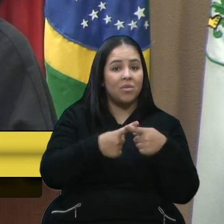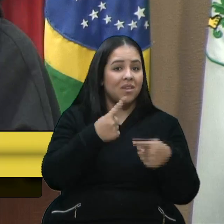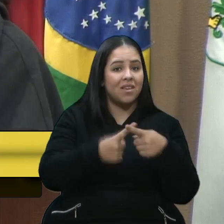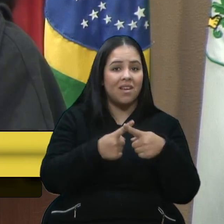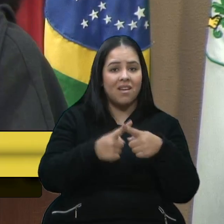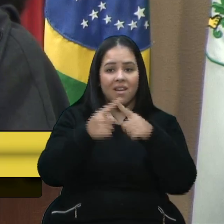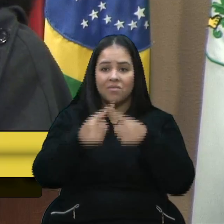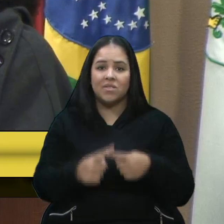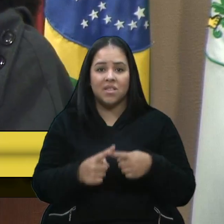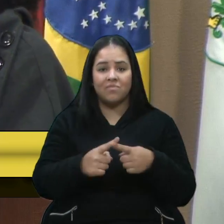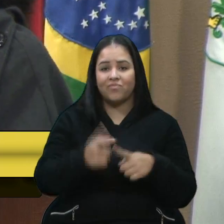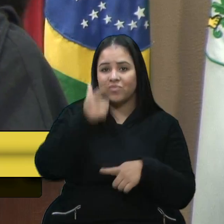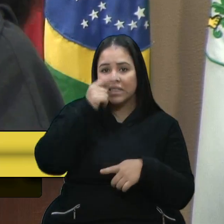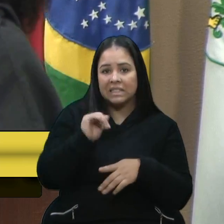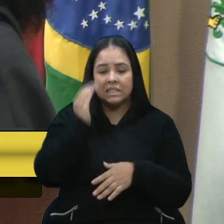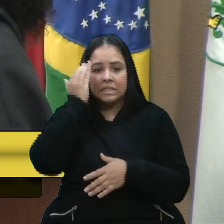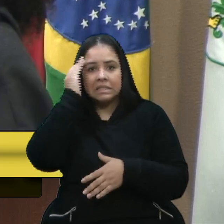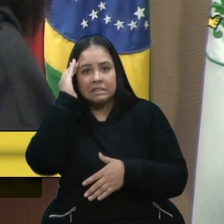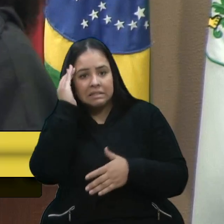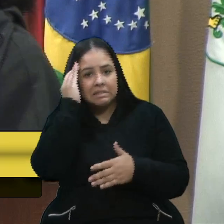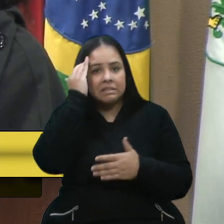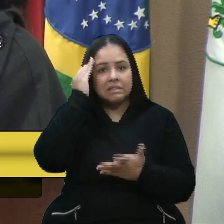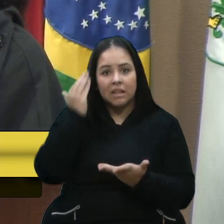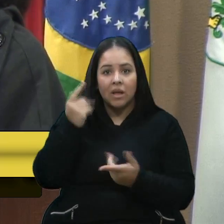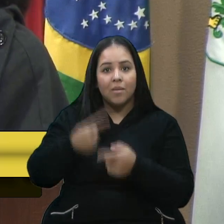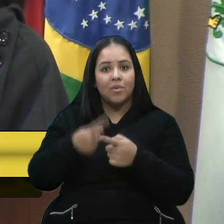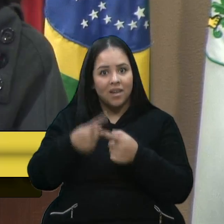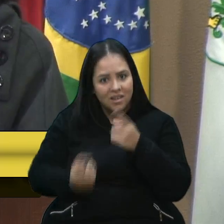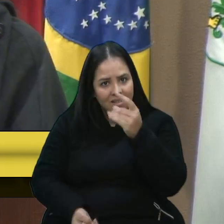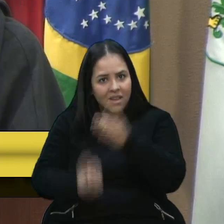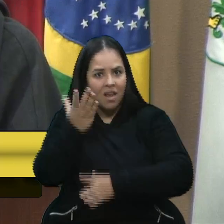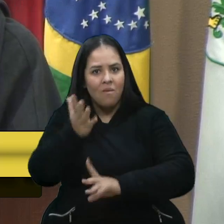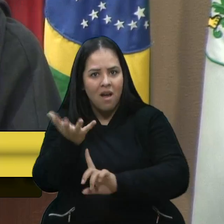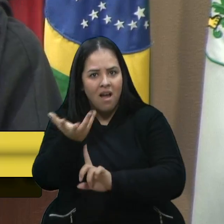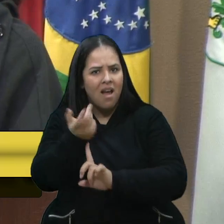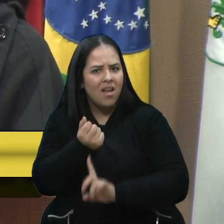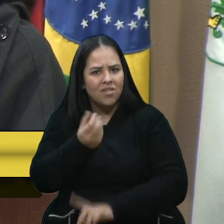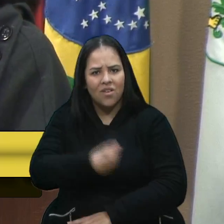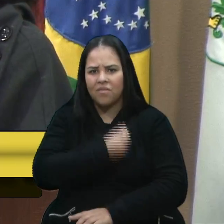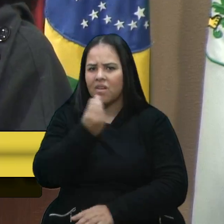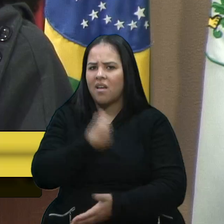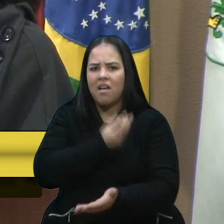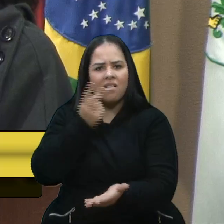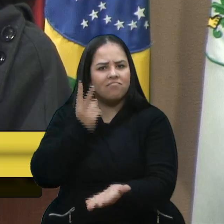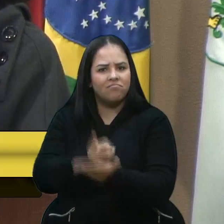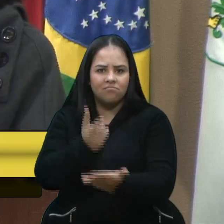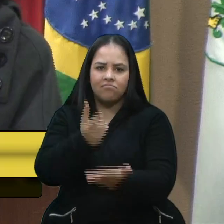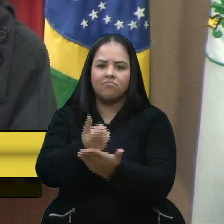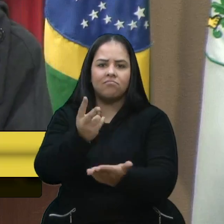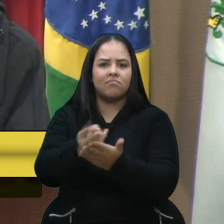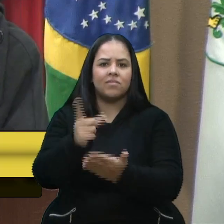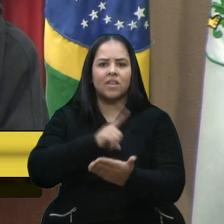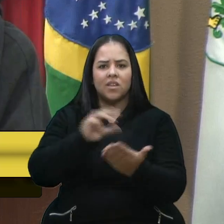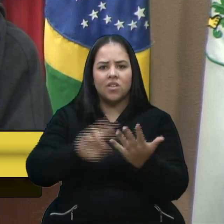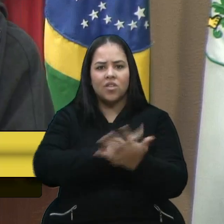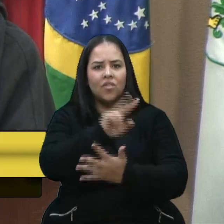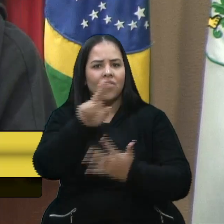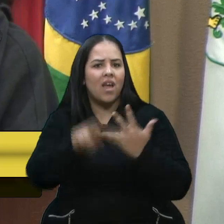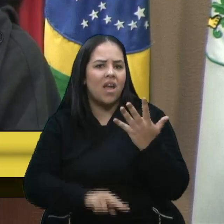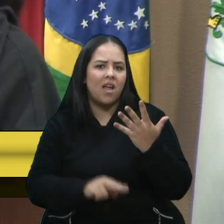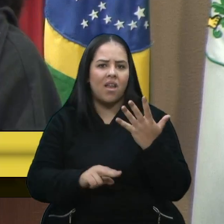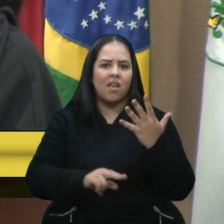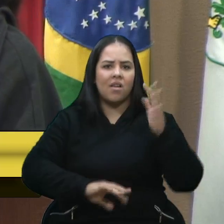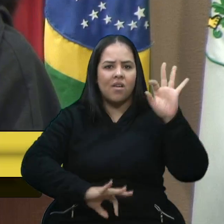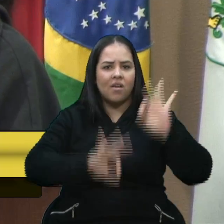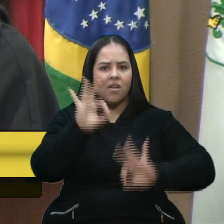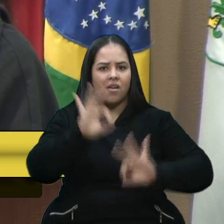enquanto produtores culturais. Produzem arte a vida inteira. Produzem diversas ações e projetos dentro